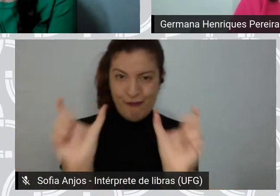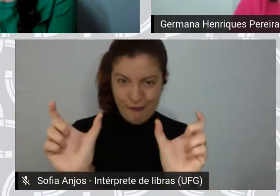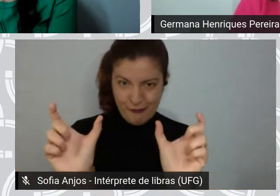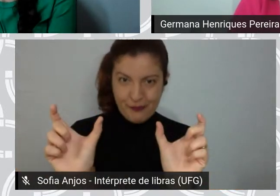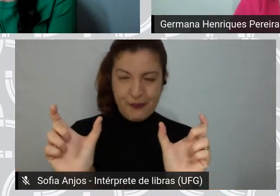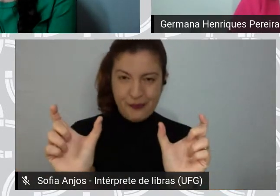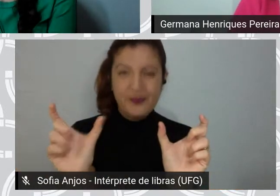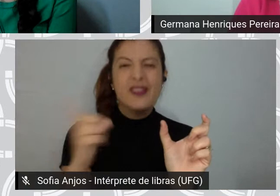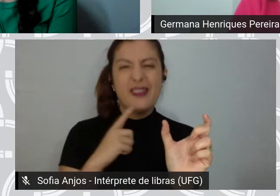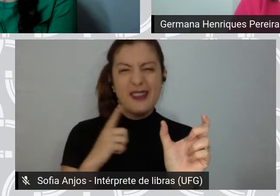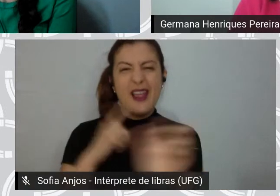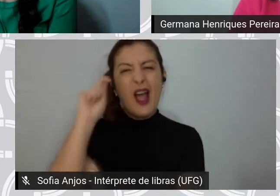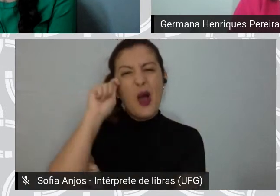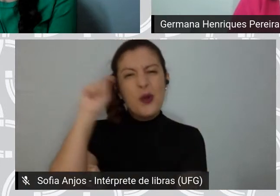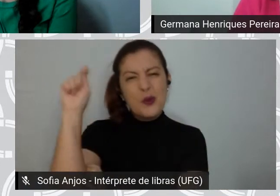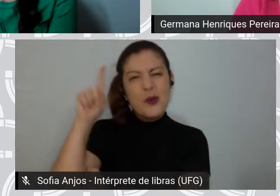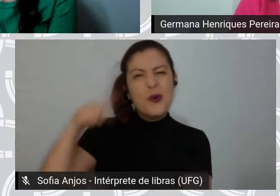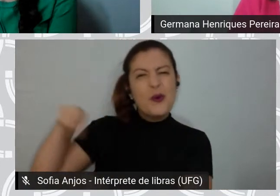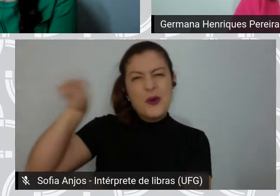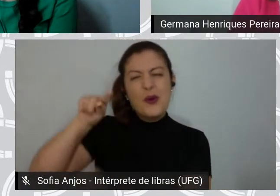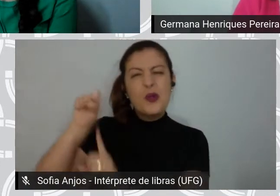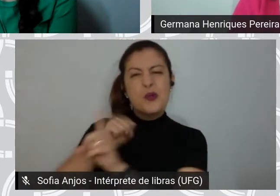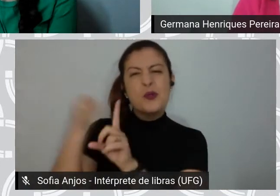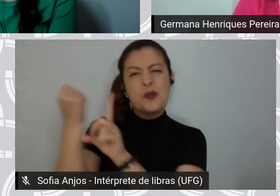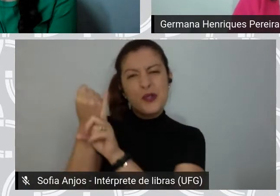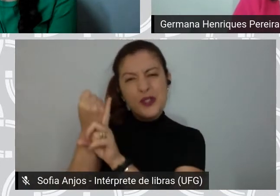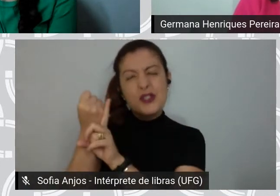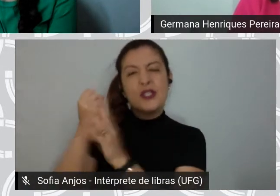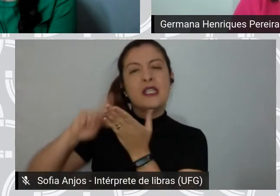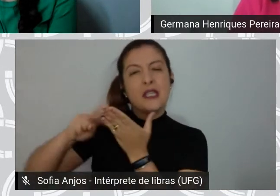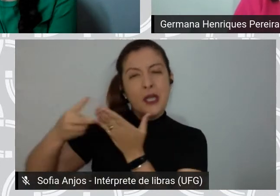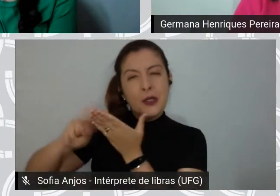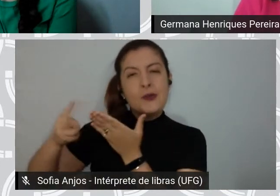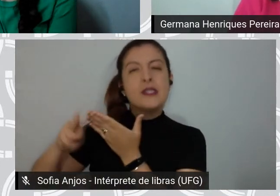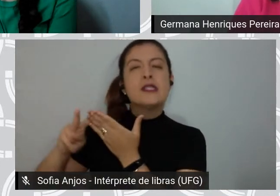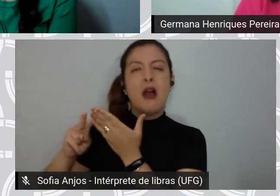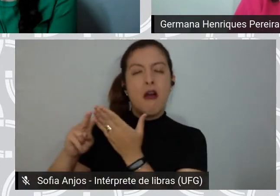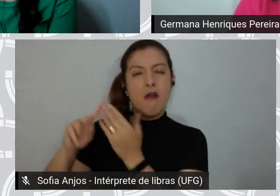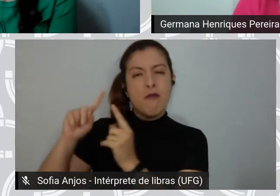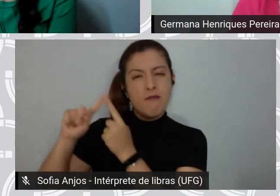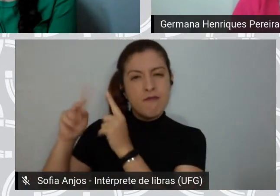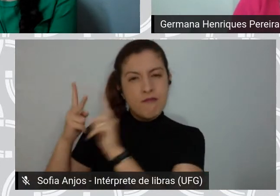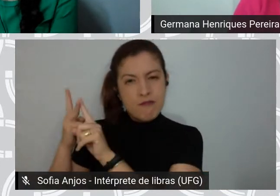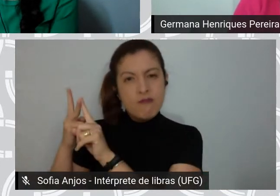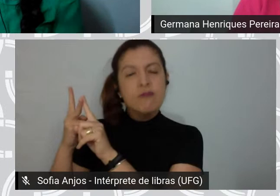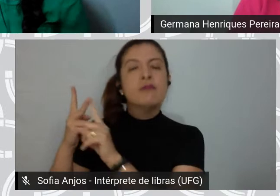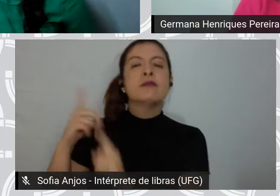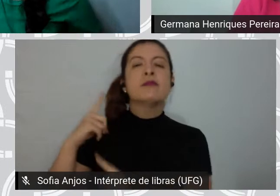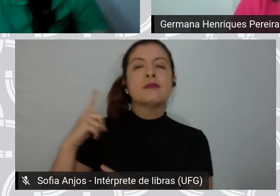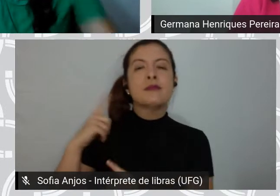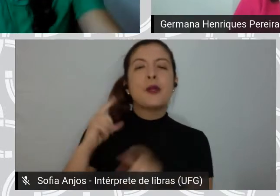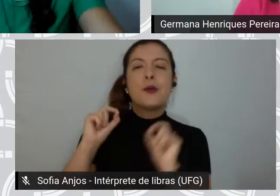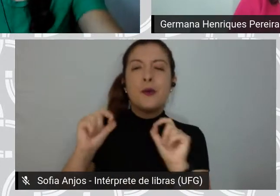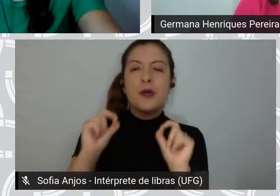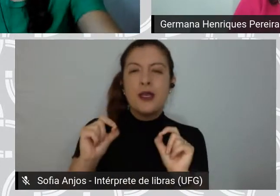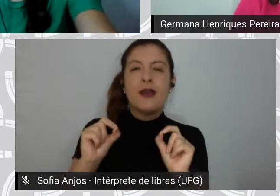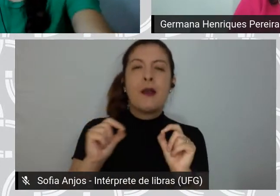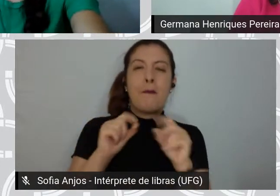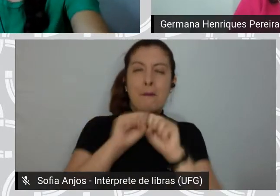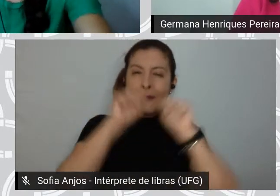da Sociologia da Tradução, e os polissistemas, como os três campos críticos da tradução literária mais